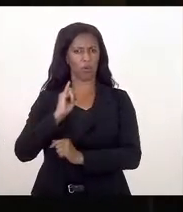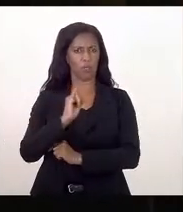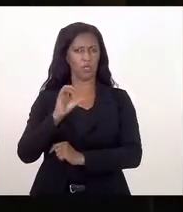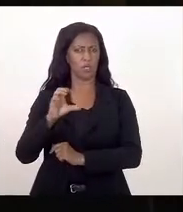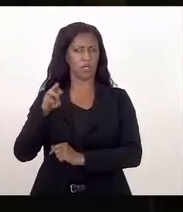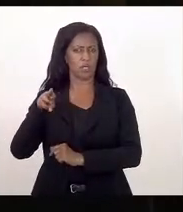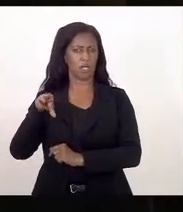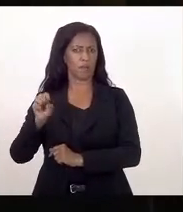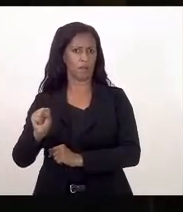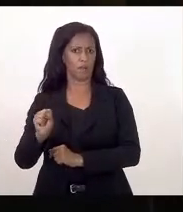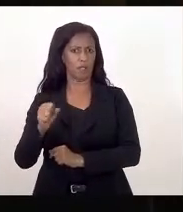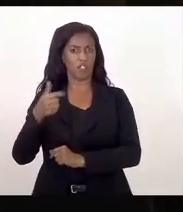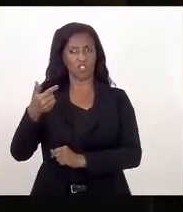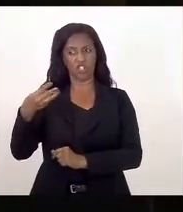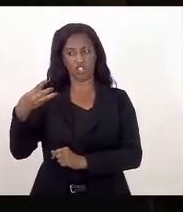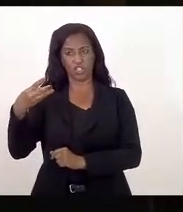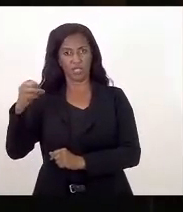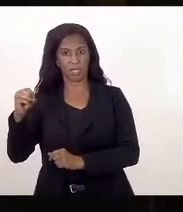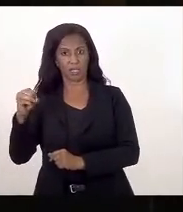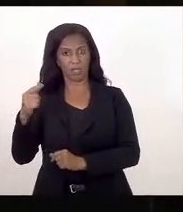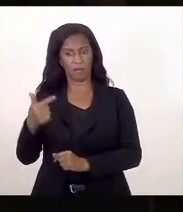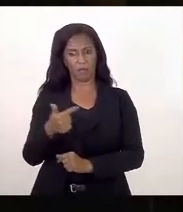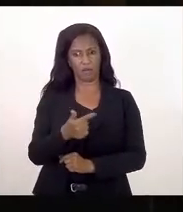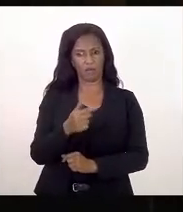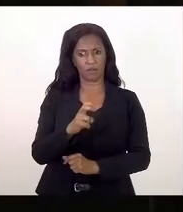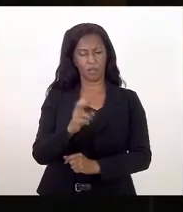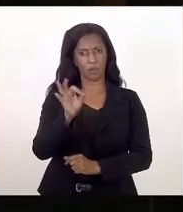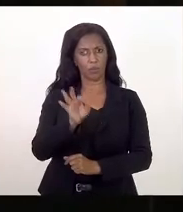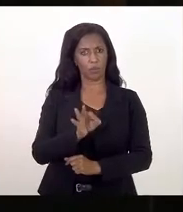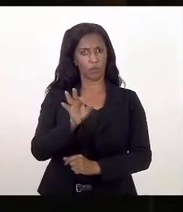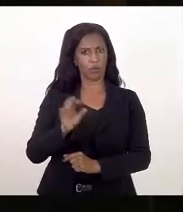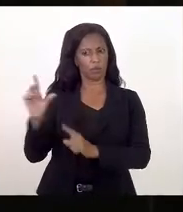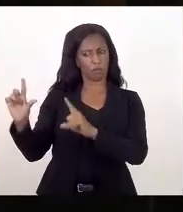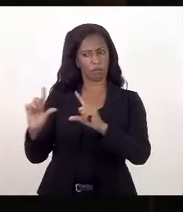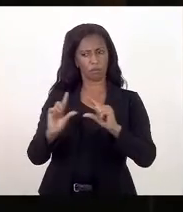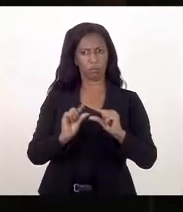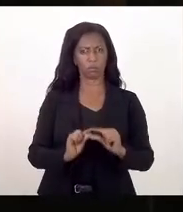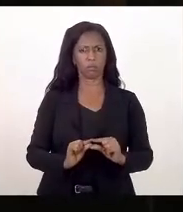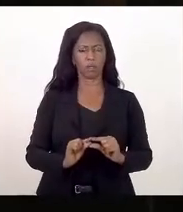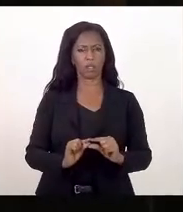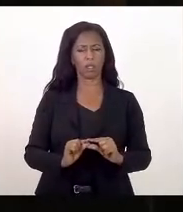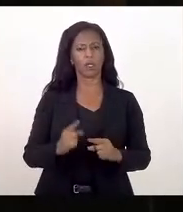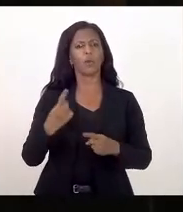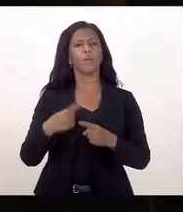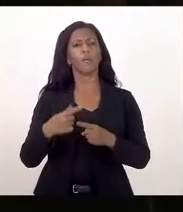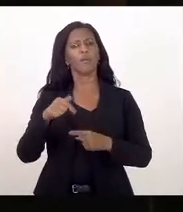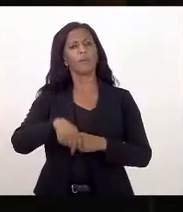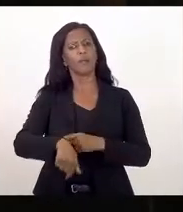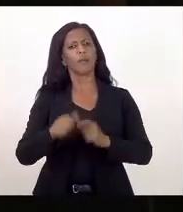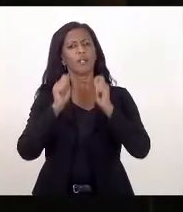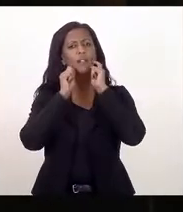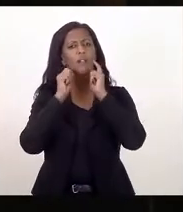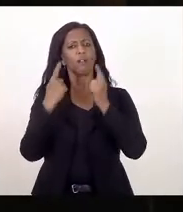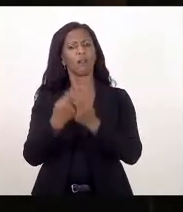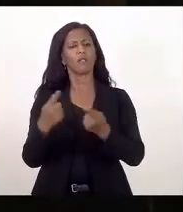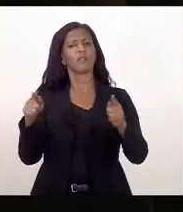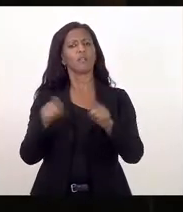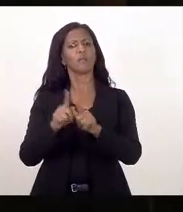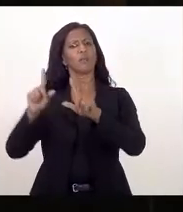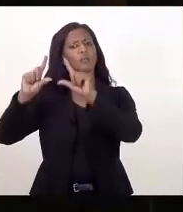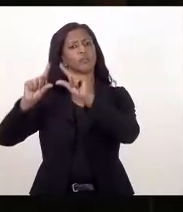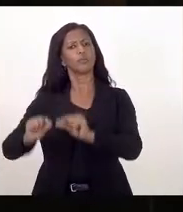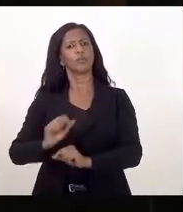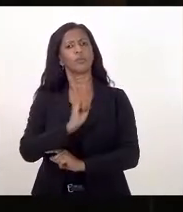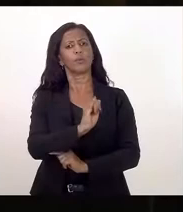de 30% para 25%. Então, por que que essa casa não começa a debater a redução de ICMS?